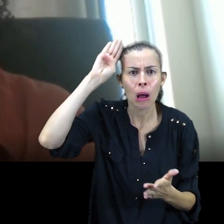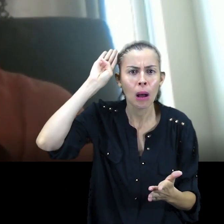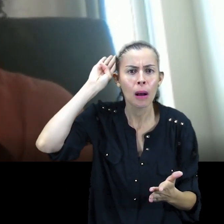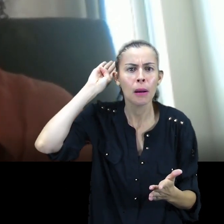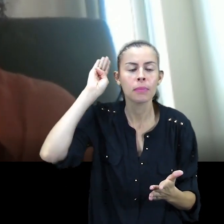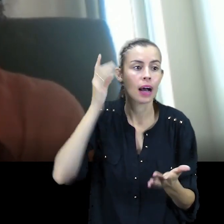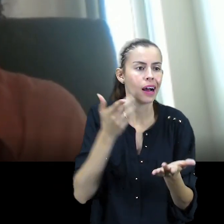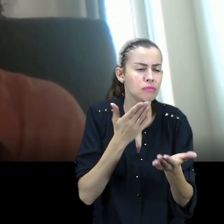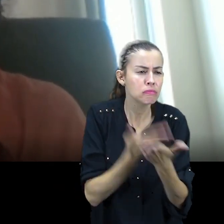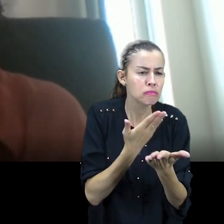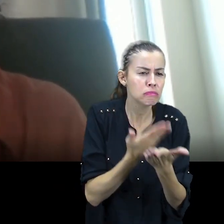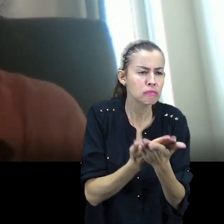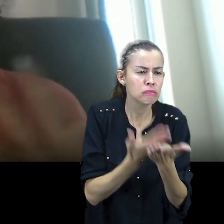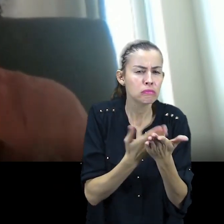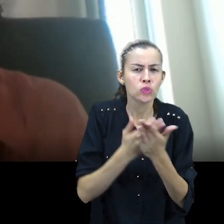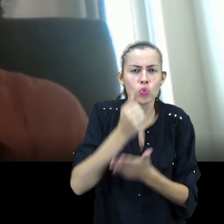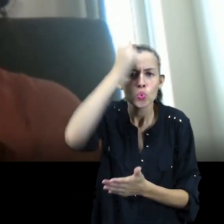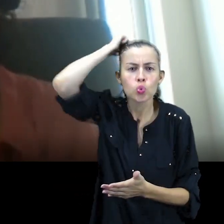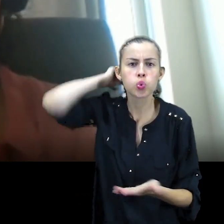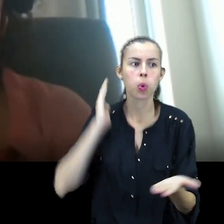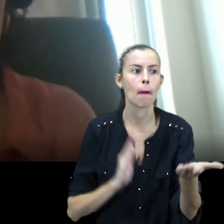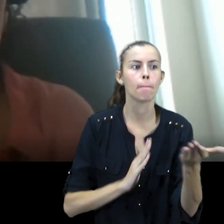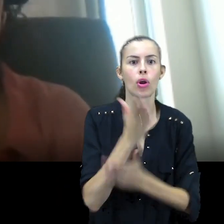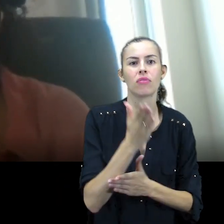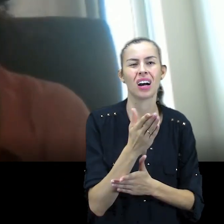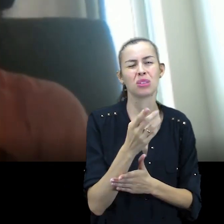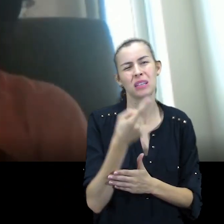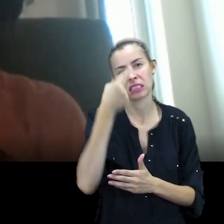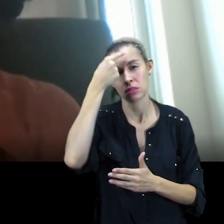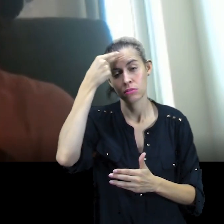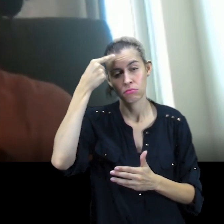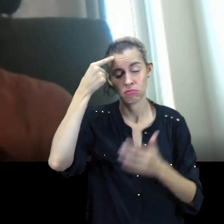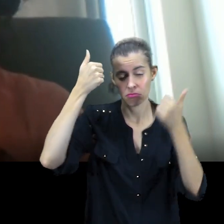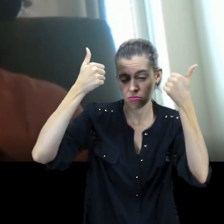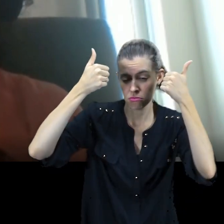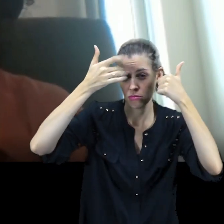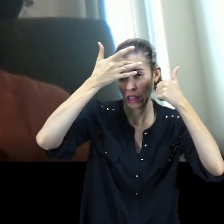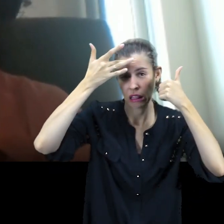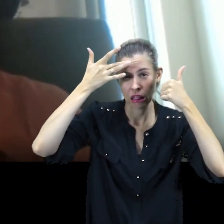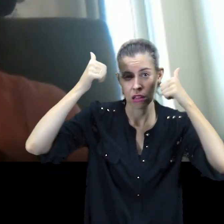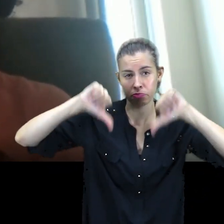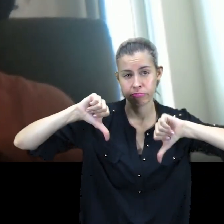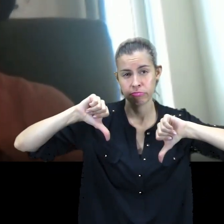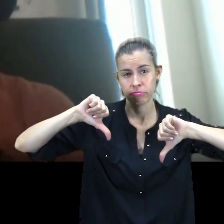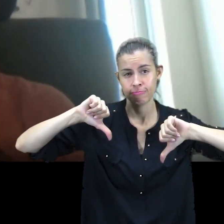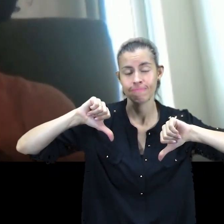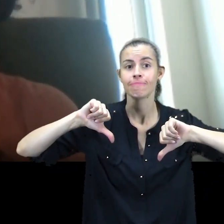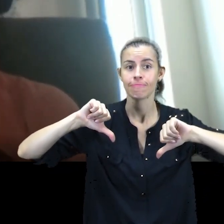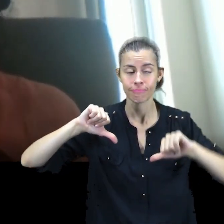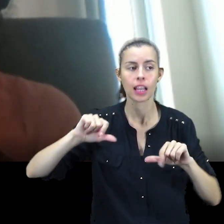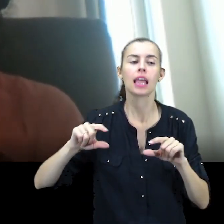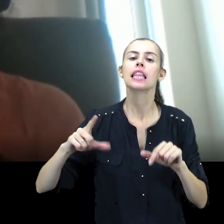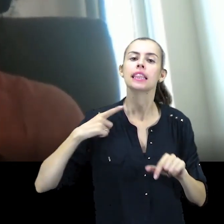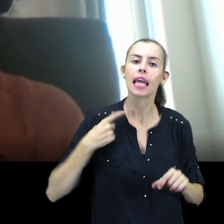o cotista da escola estadual do interior da Bahia que vai passar no curso de medicina, né, pelo nível de concorrência, é